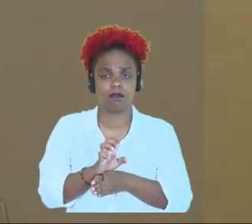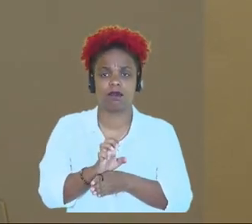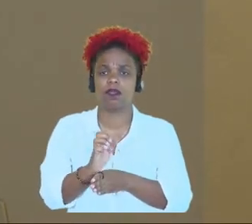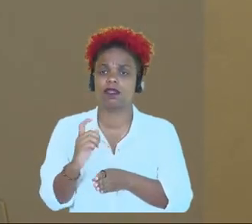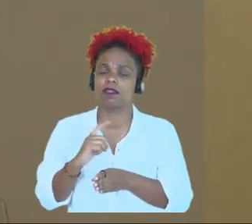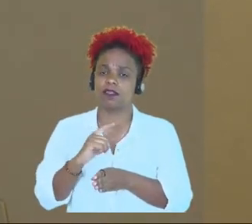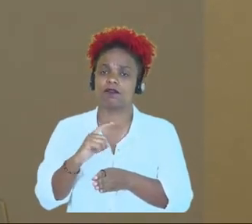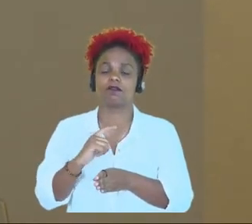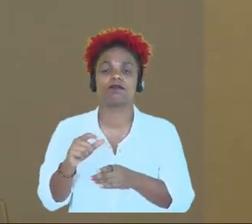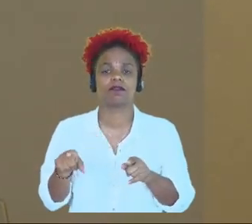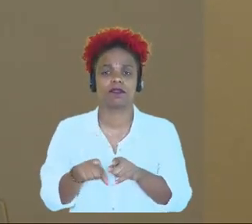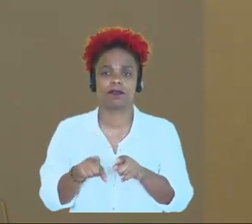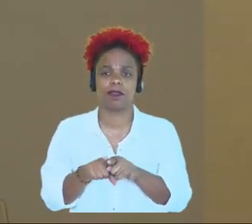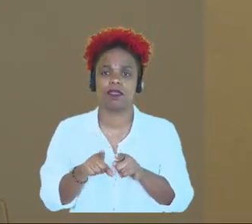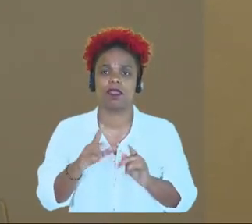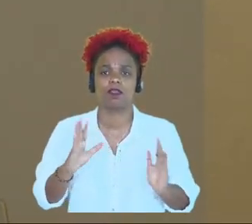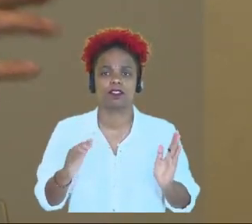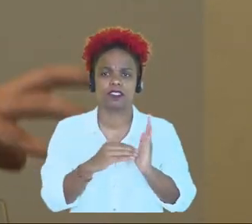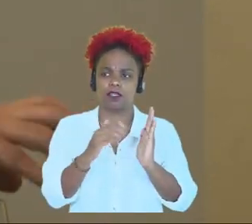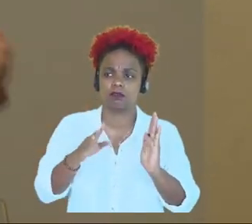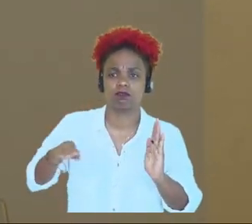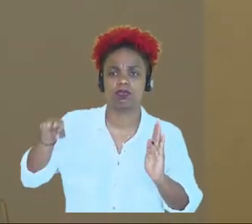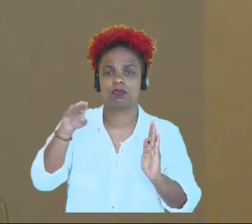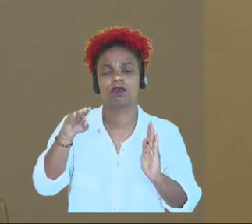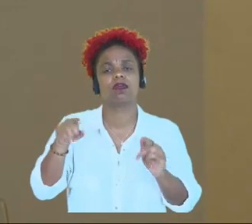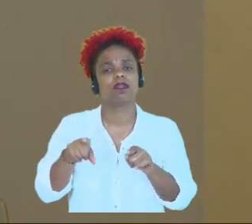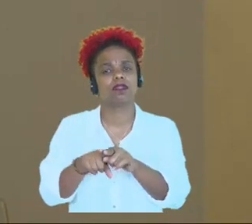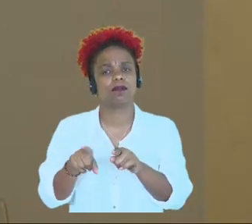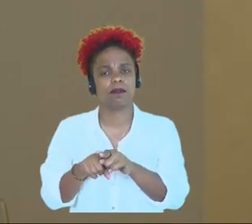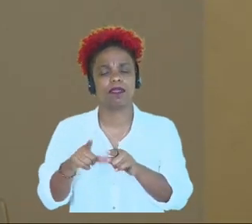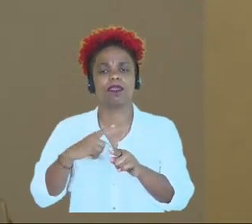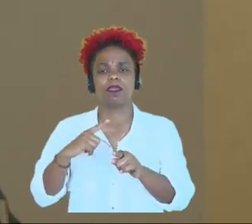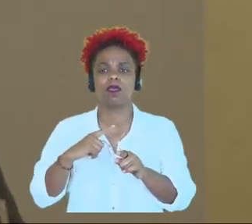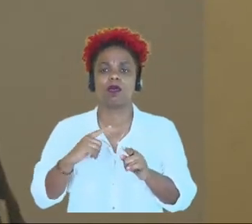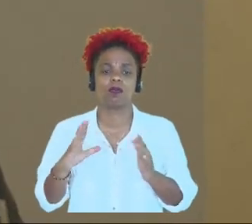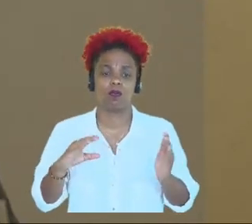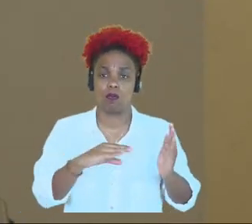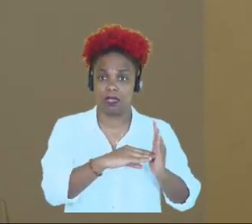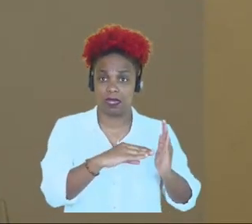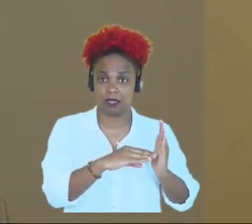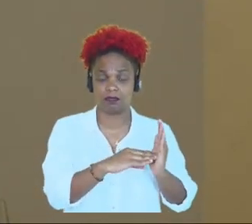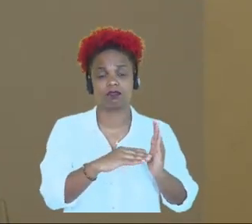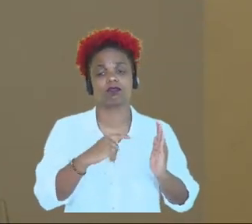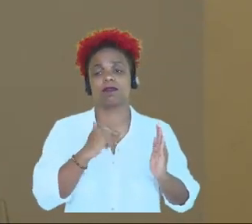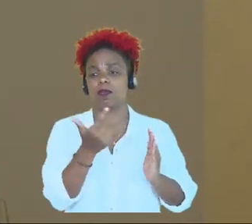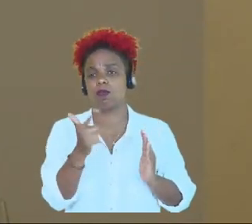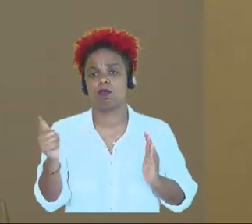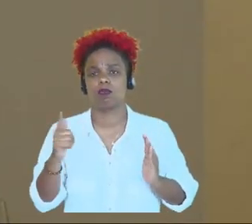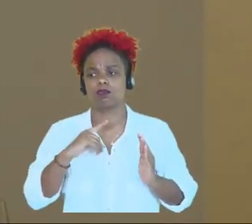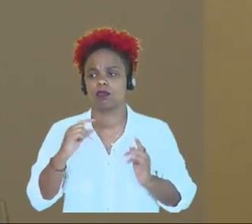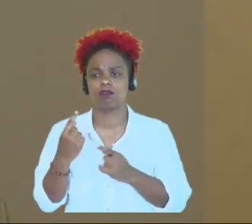a Suprema Corte, capturou o Congresso, silenciou a oposição.